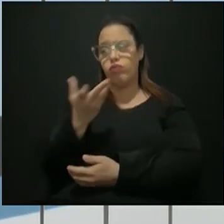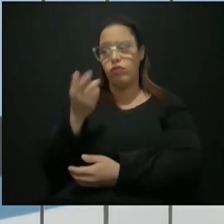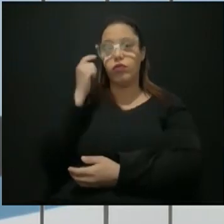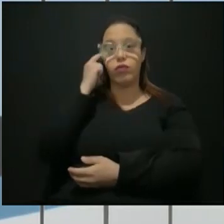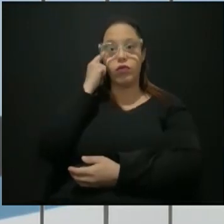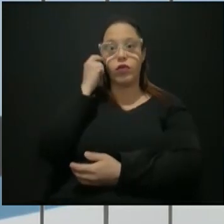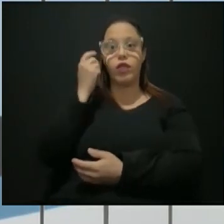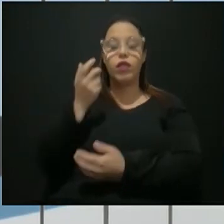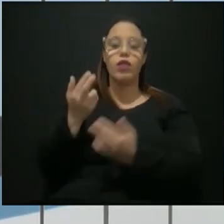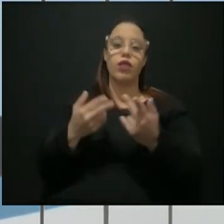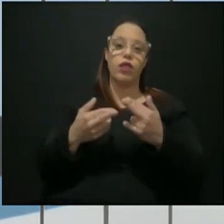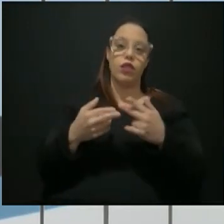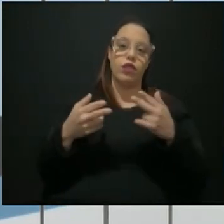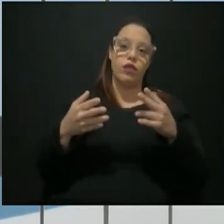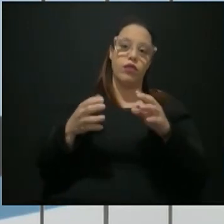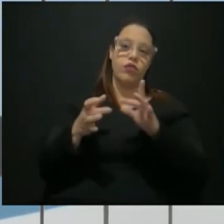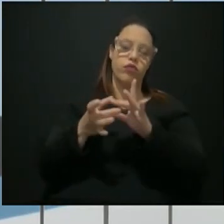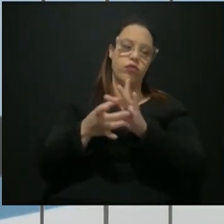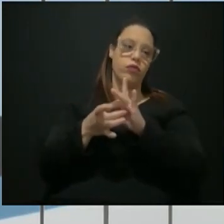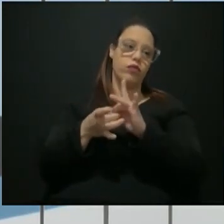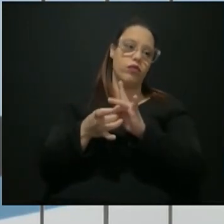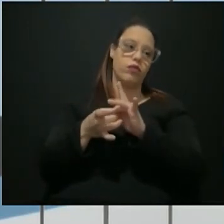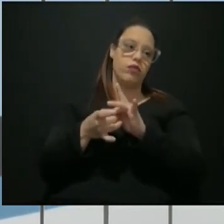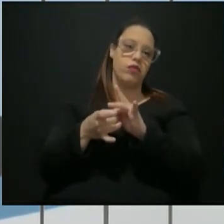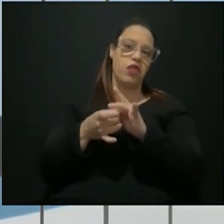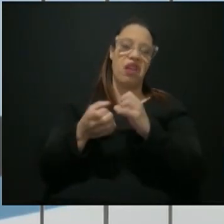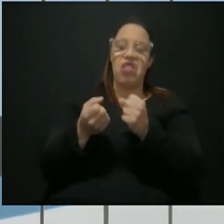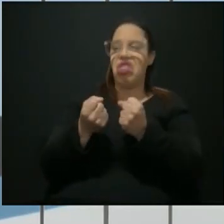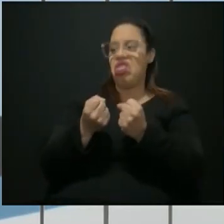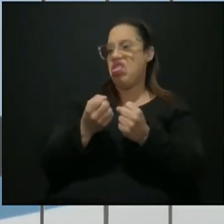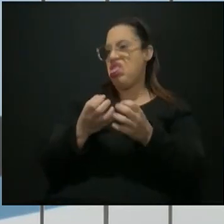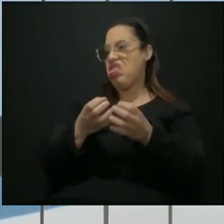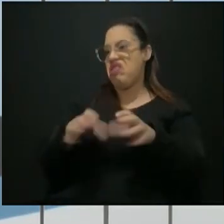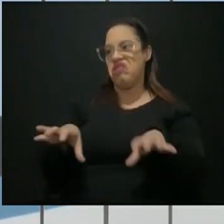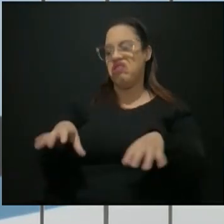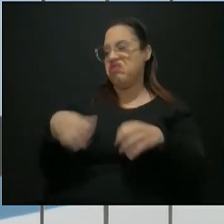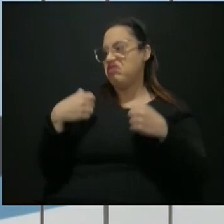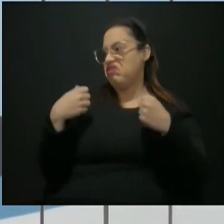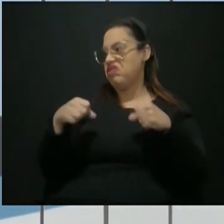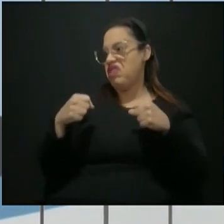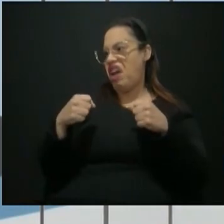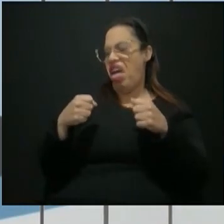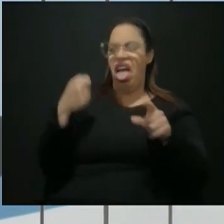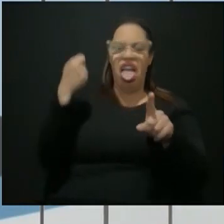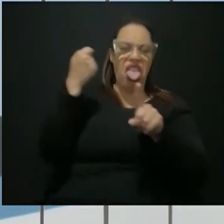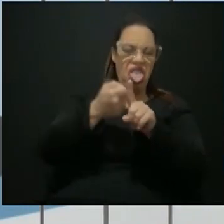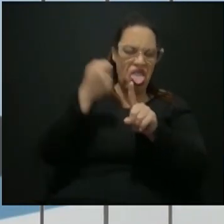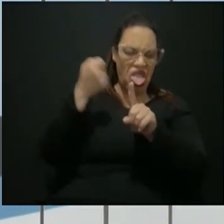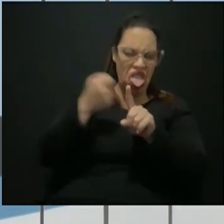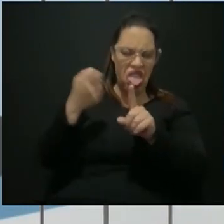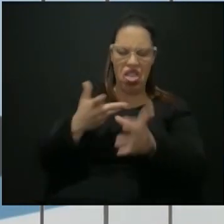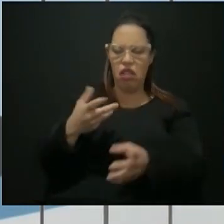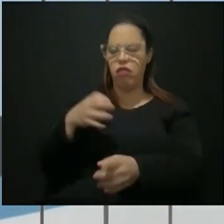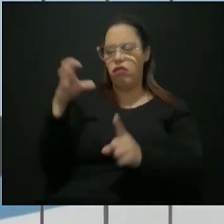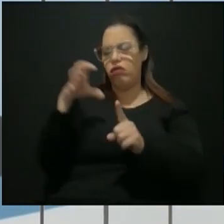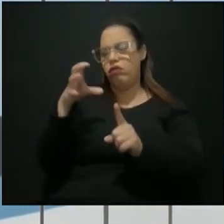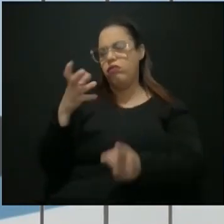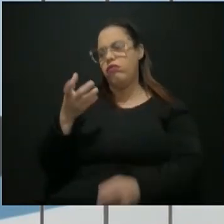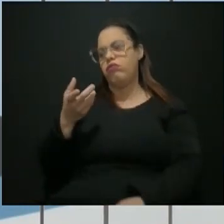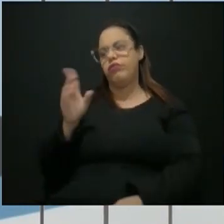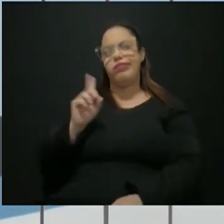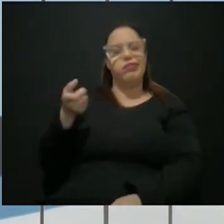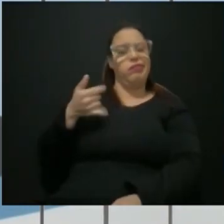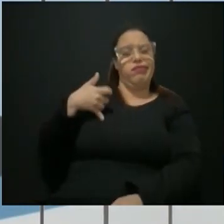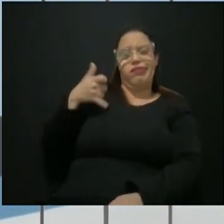relacionamento, as pessoas não precisam estar sujeitas a relacionamentos abusivos, tóxicos. Então, não importa a minha idade, eu